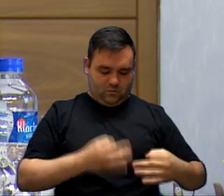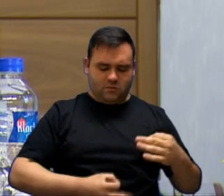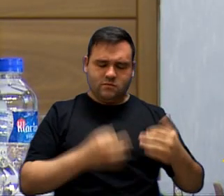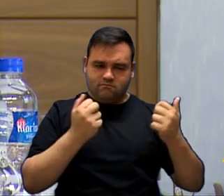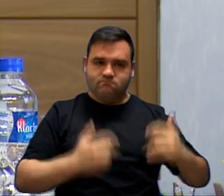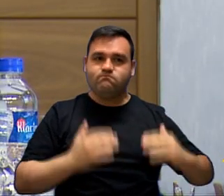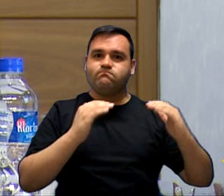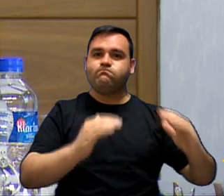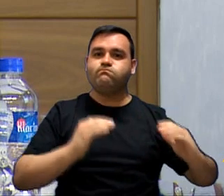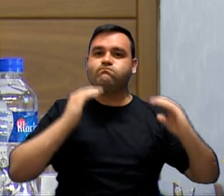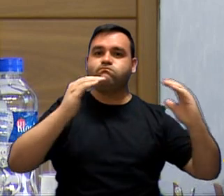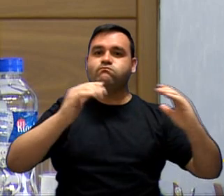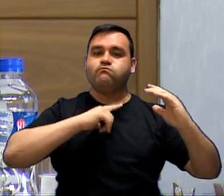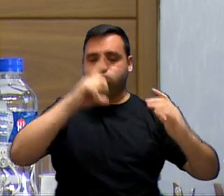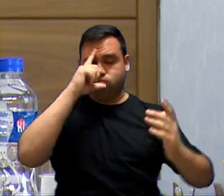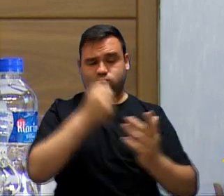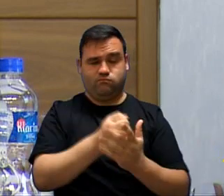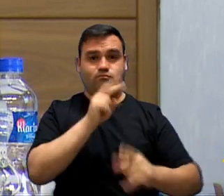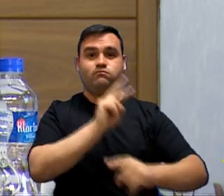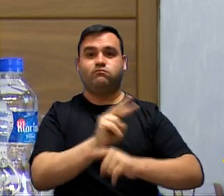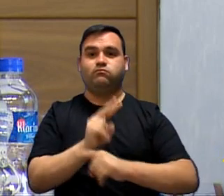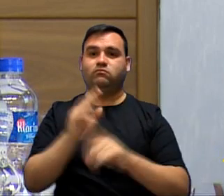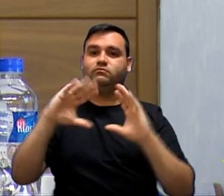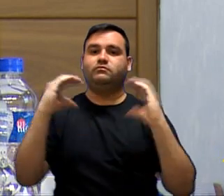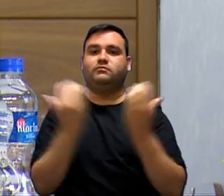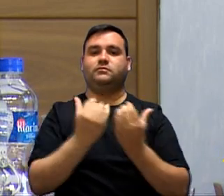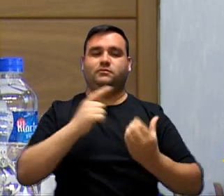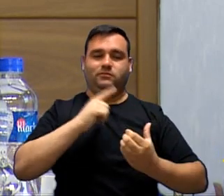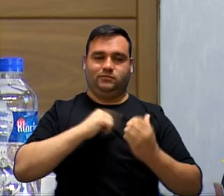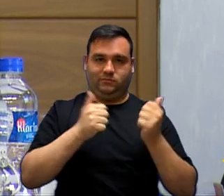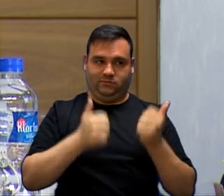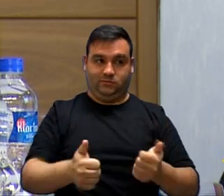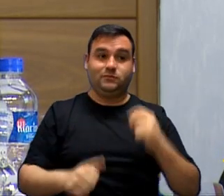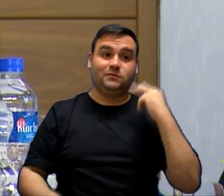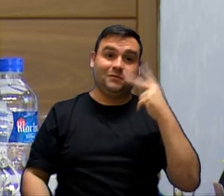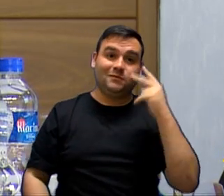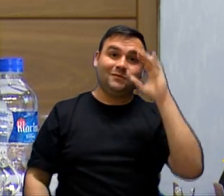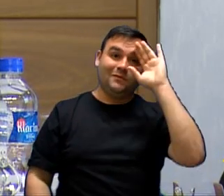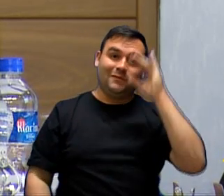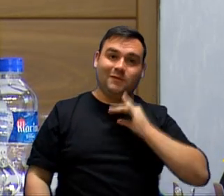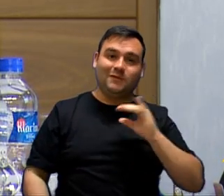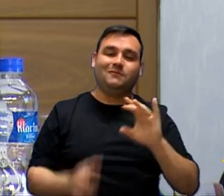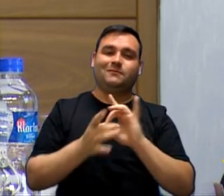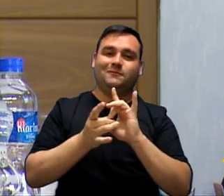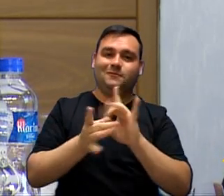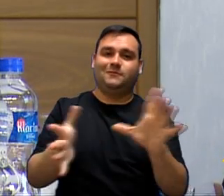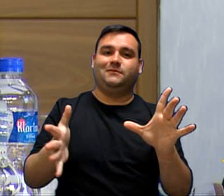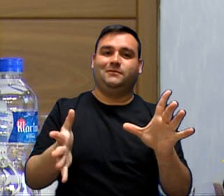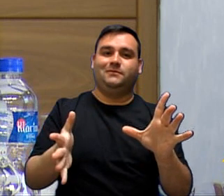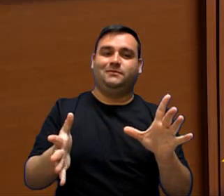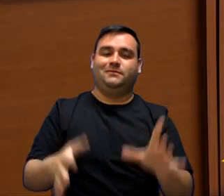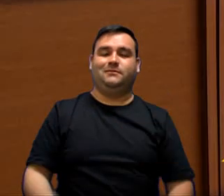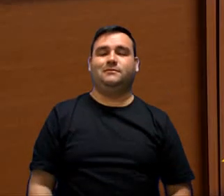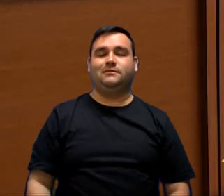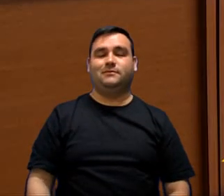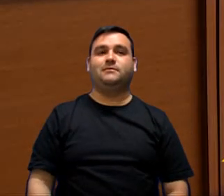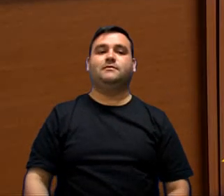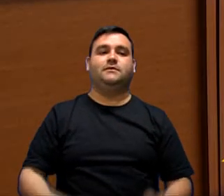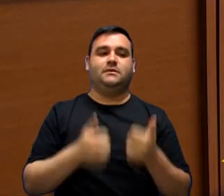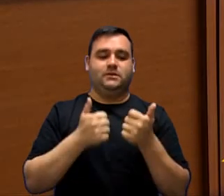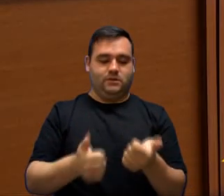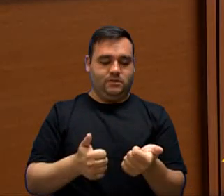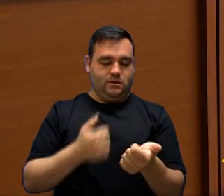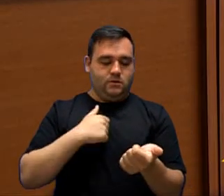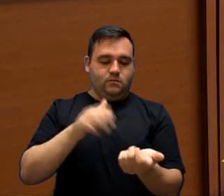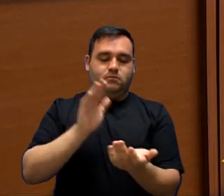mostrando a grandeza na preservação desta Casa de Leis, viu? Vereadora Yara Bernardo, a senhora tem a palavra. Muito bem.